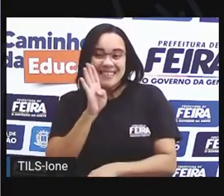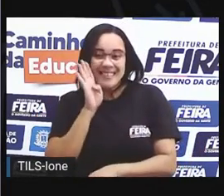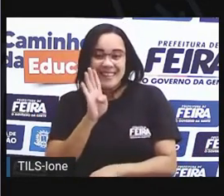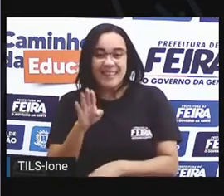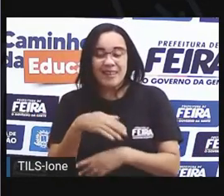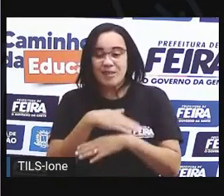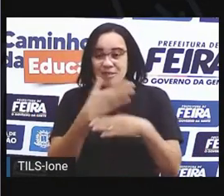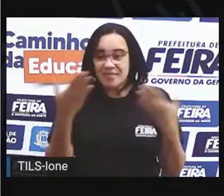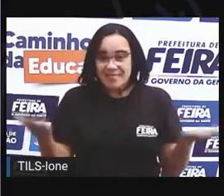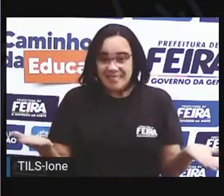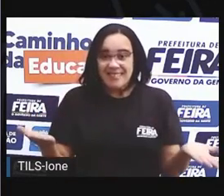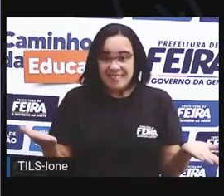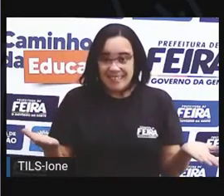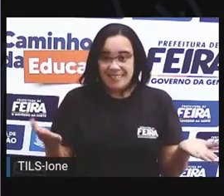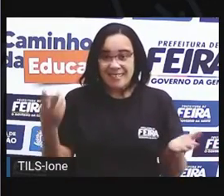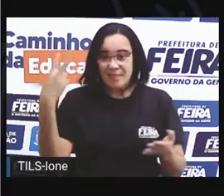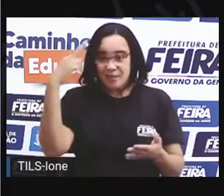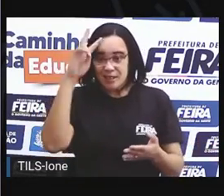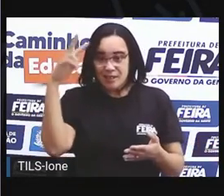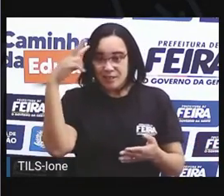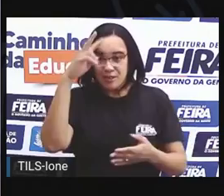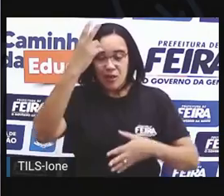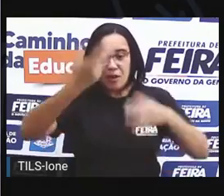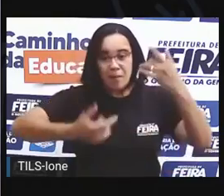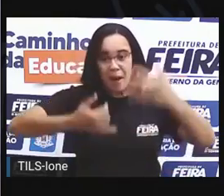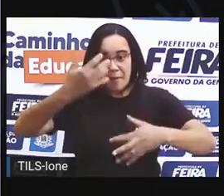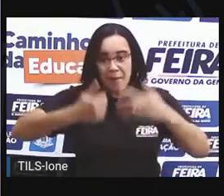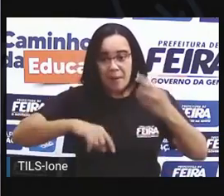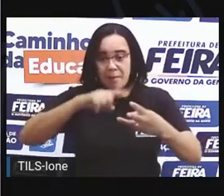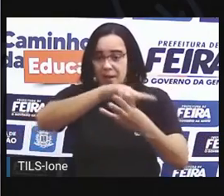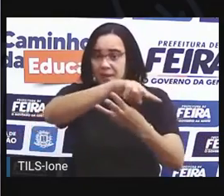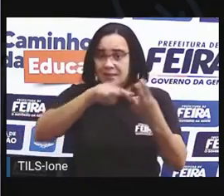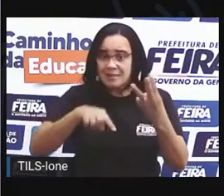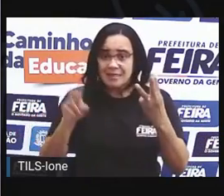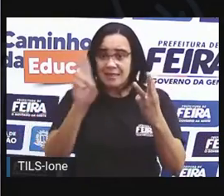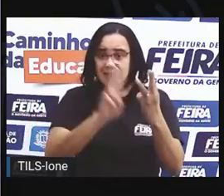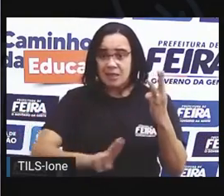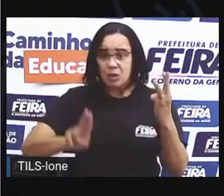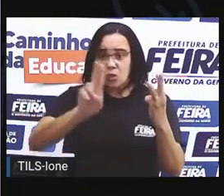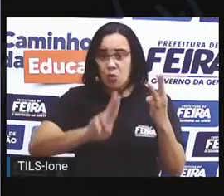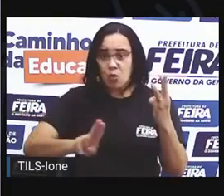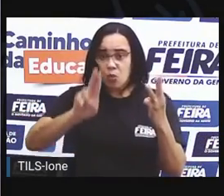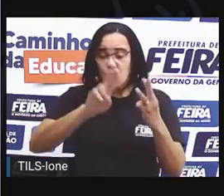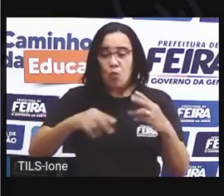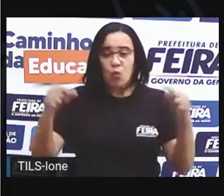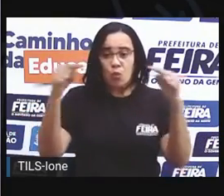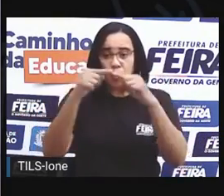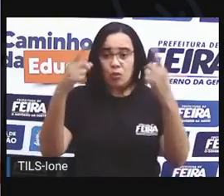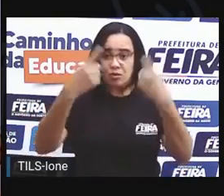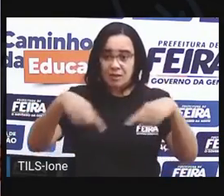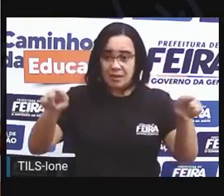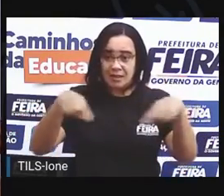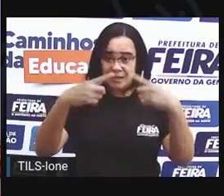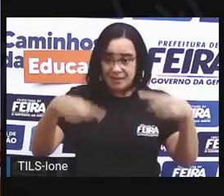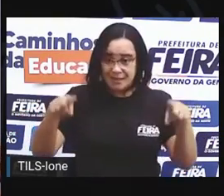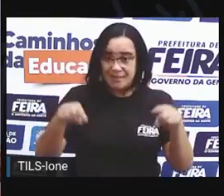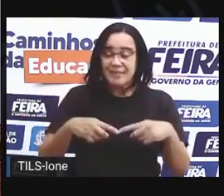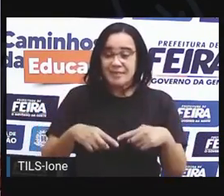Então, para contar essa história, nós usamos três instrumentos musicais. Usamos o pau de